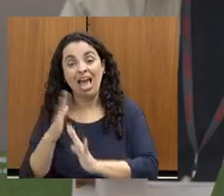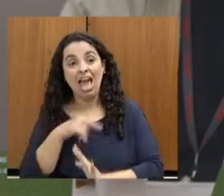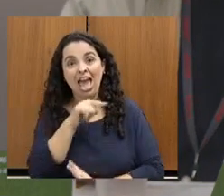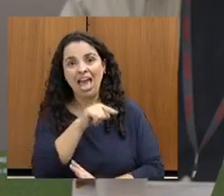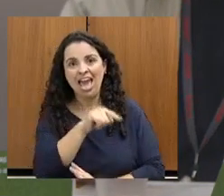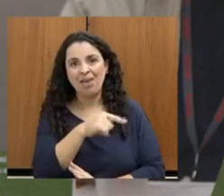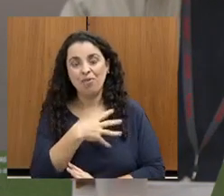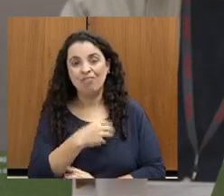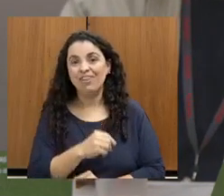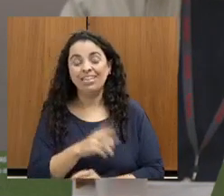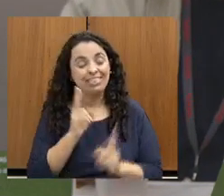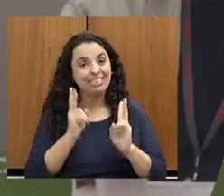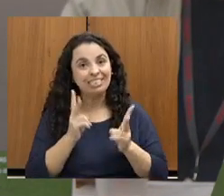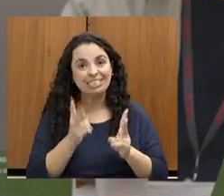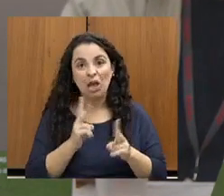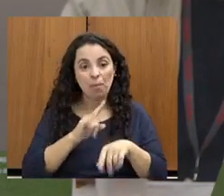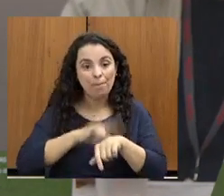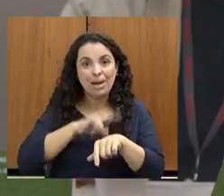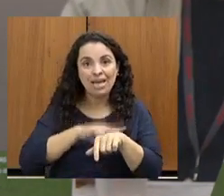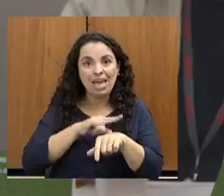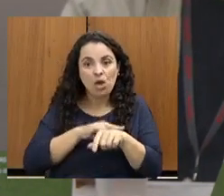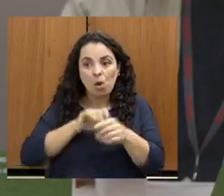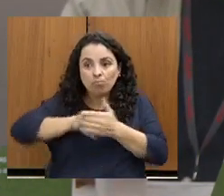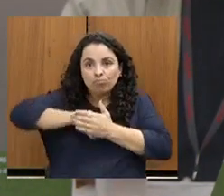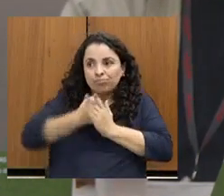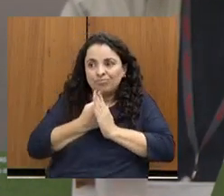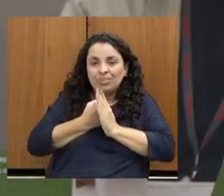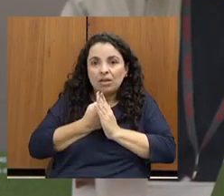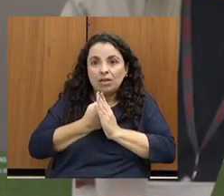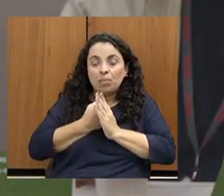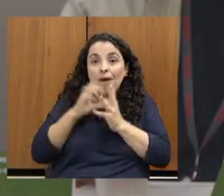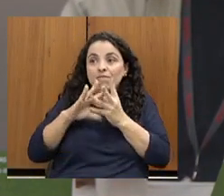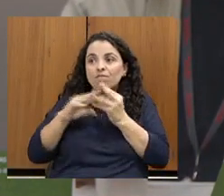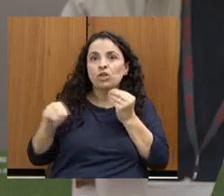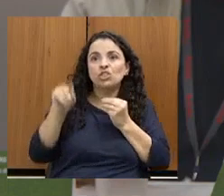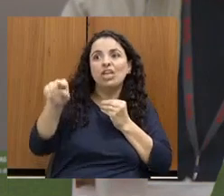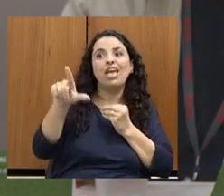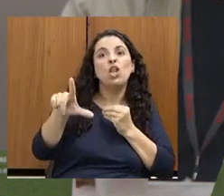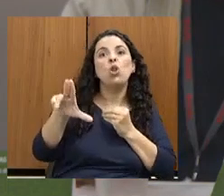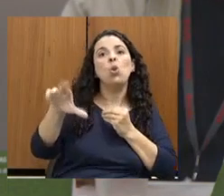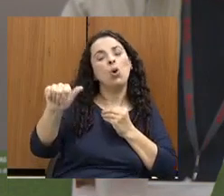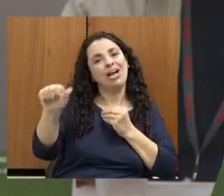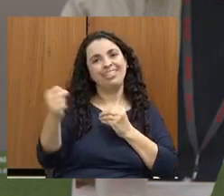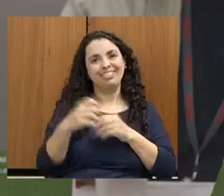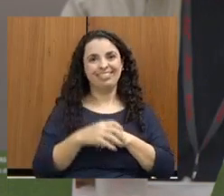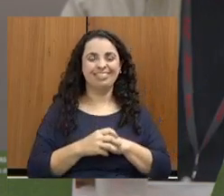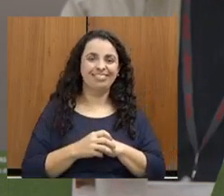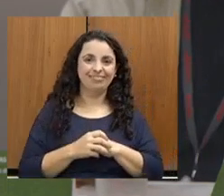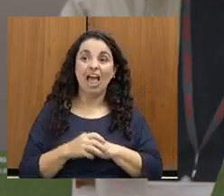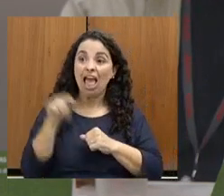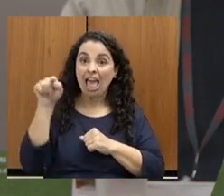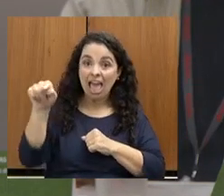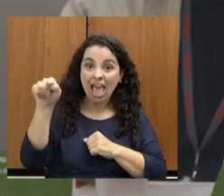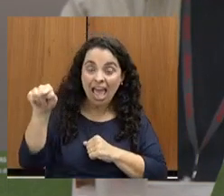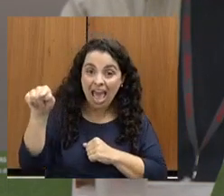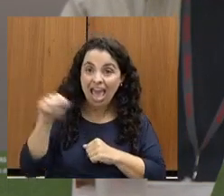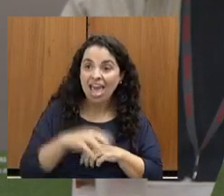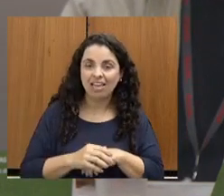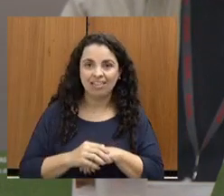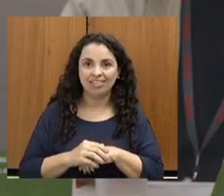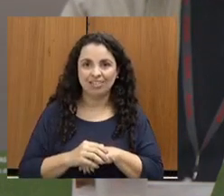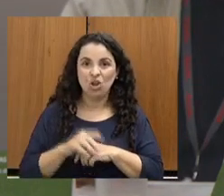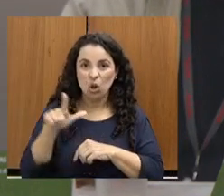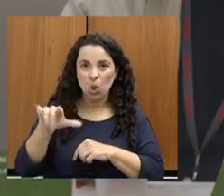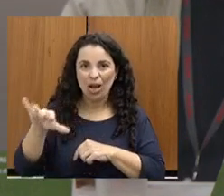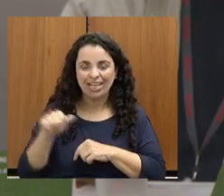fugir do Lucas. O Lucas roubou várias figurinhas da Copa do Mundo do